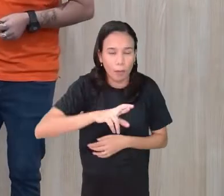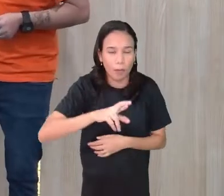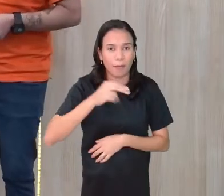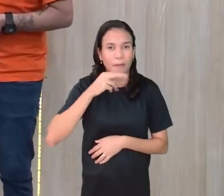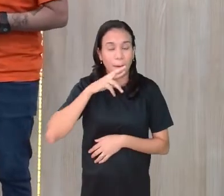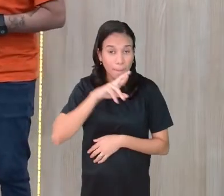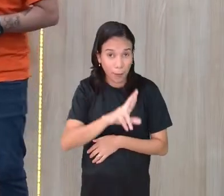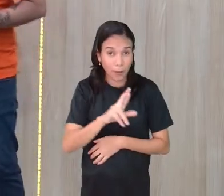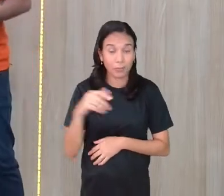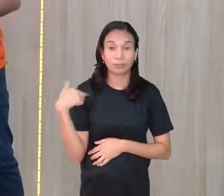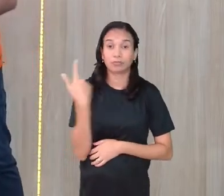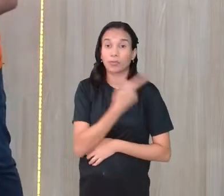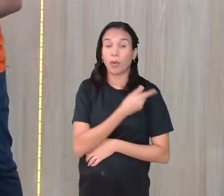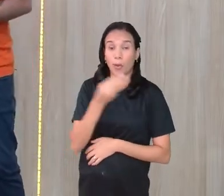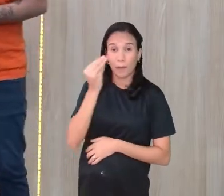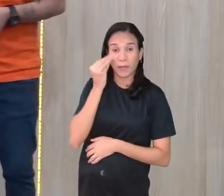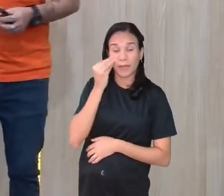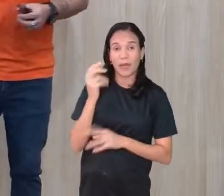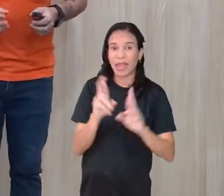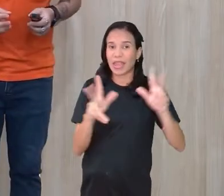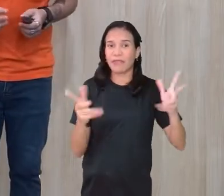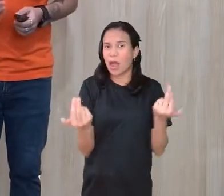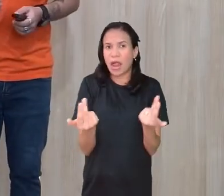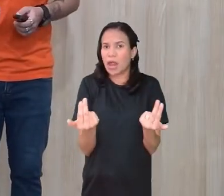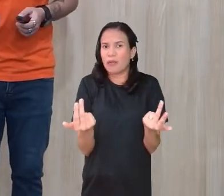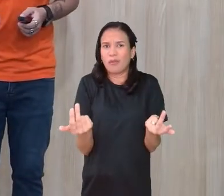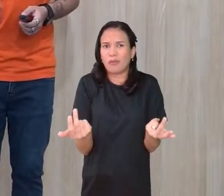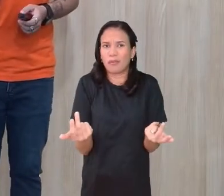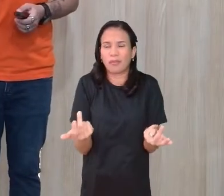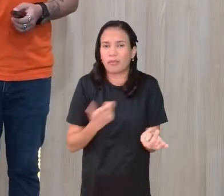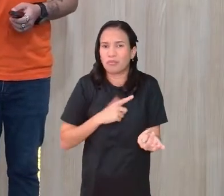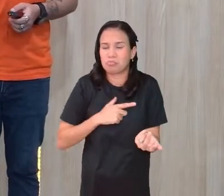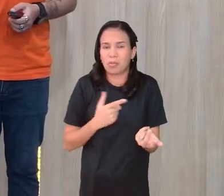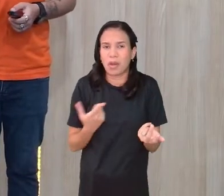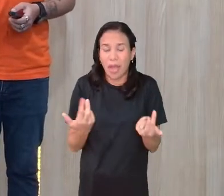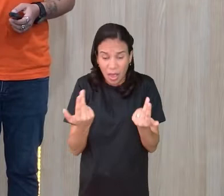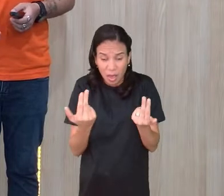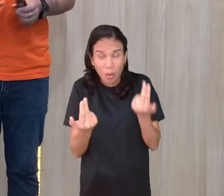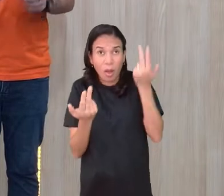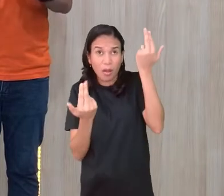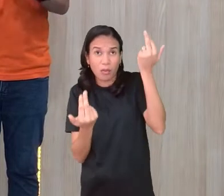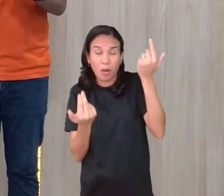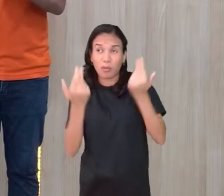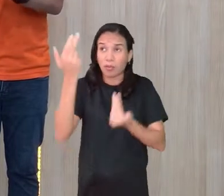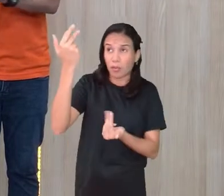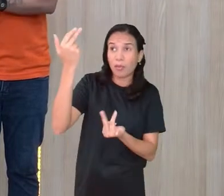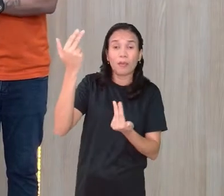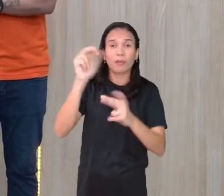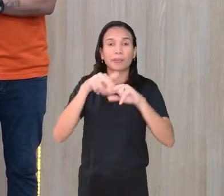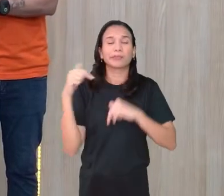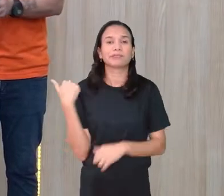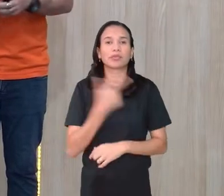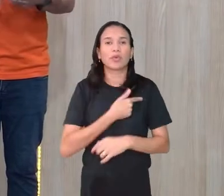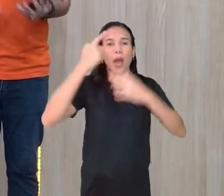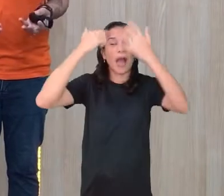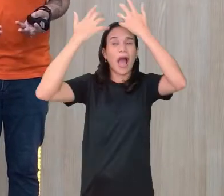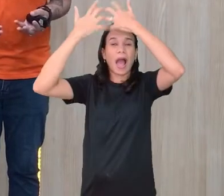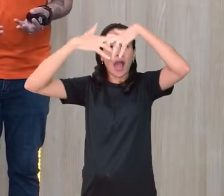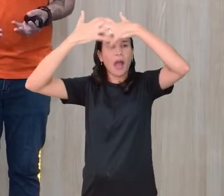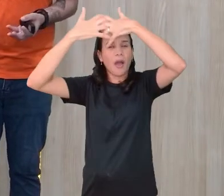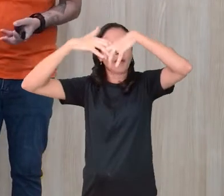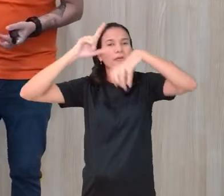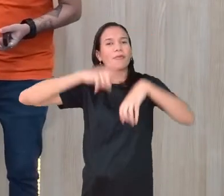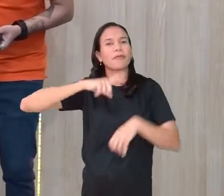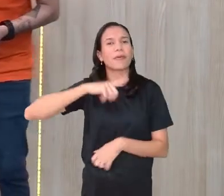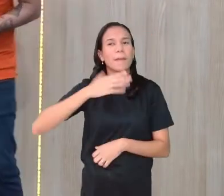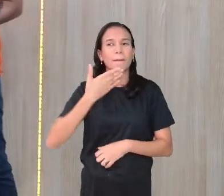a gente vai ver que não tem diferença nenhuma. Mas na hora de a gente raciocinar sobre o que está aparecendo ali, a gente poderia